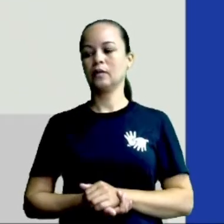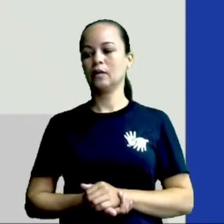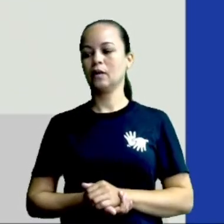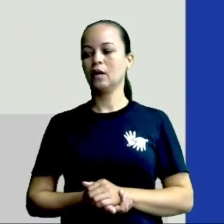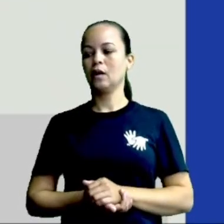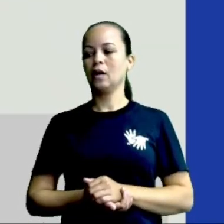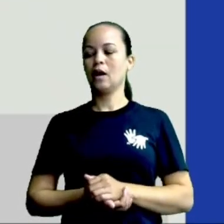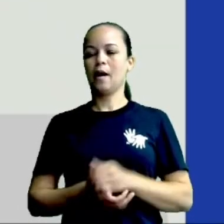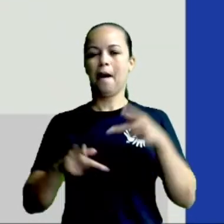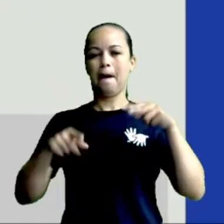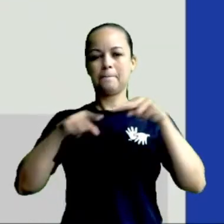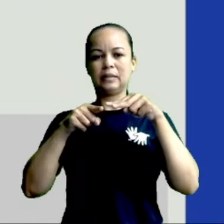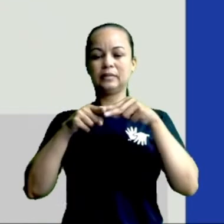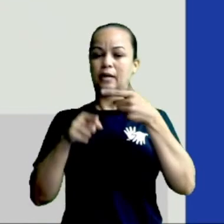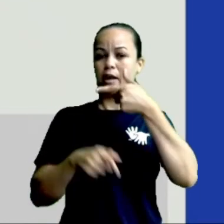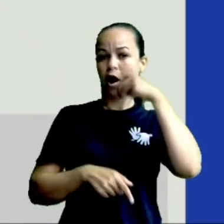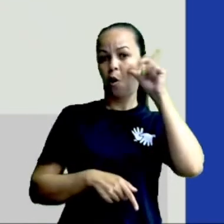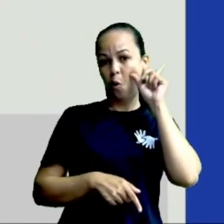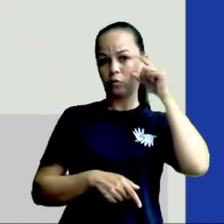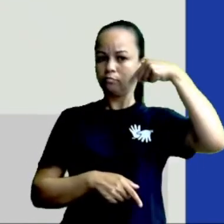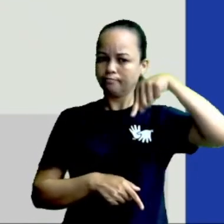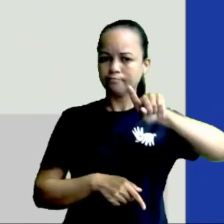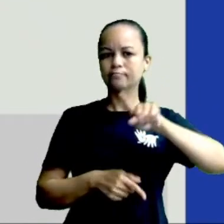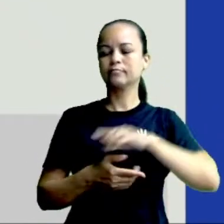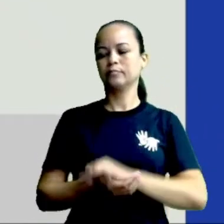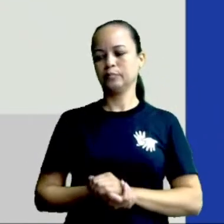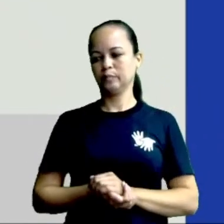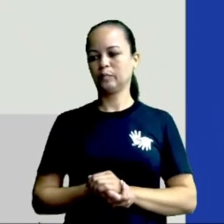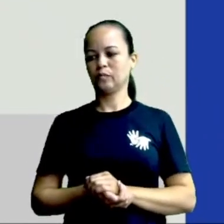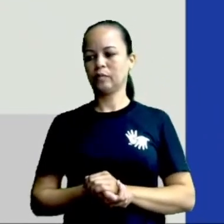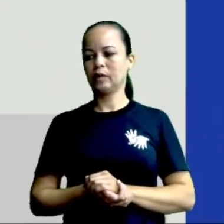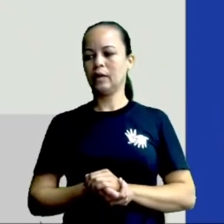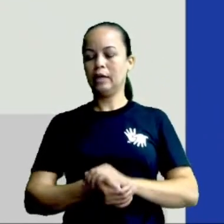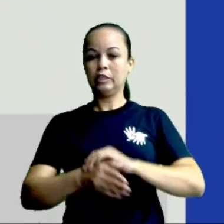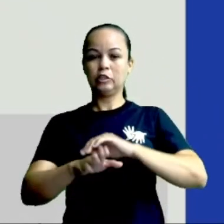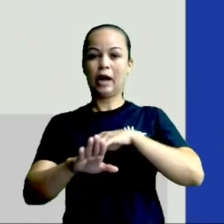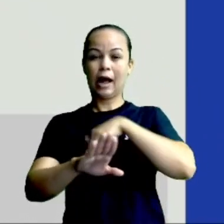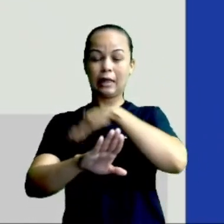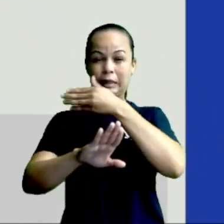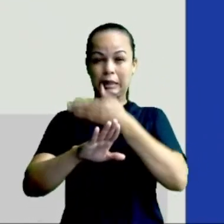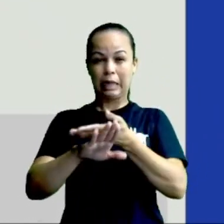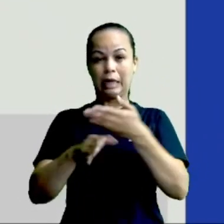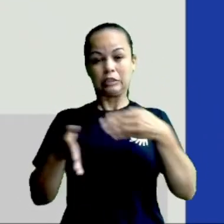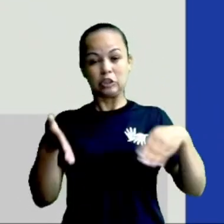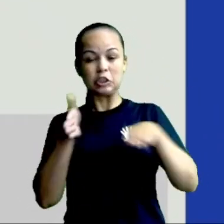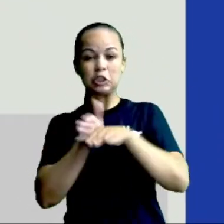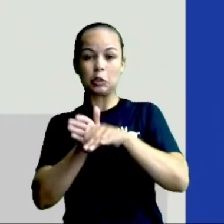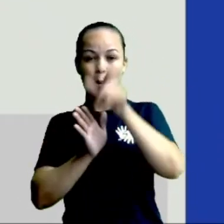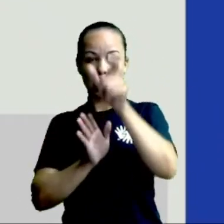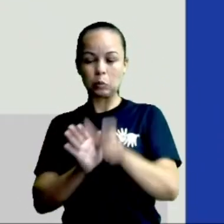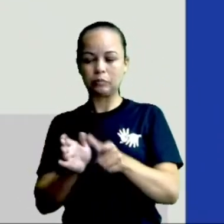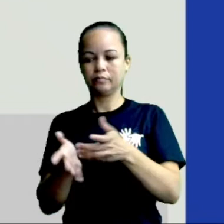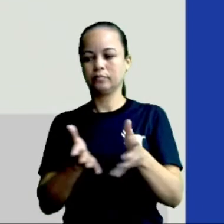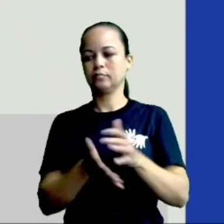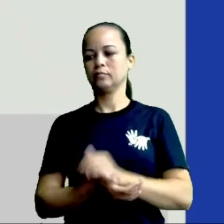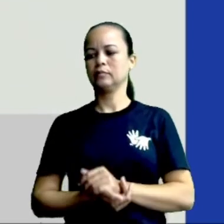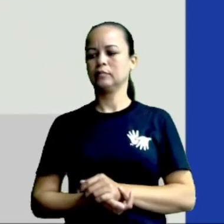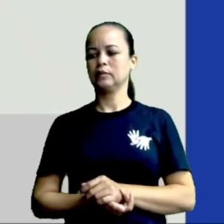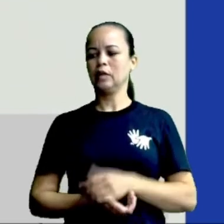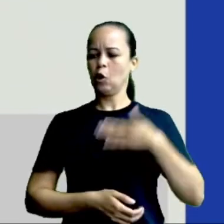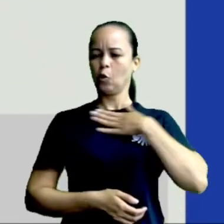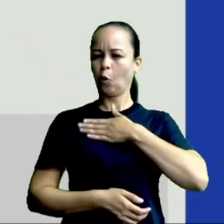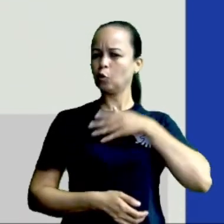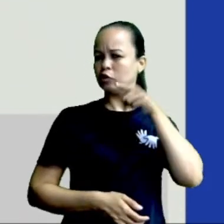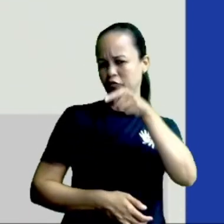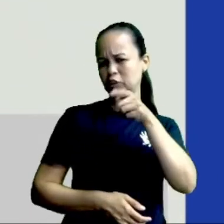à pizzaria. Ele chegou tarde demais. Eu sempre gostei de você.